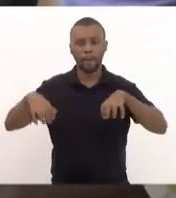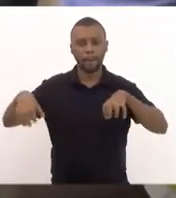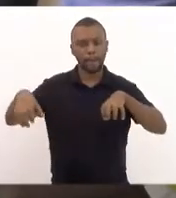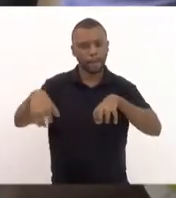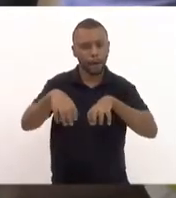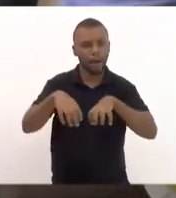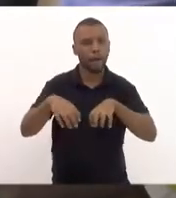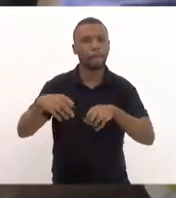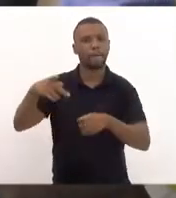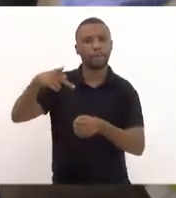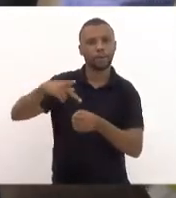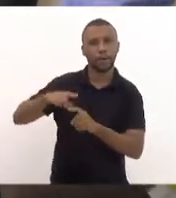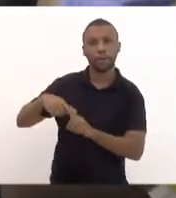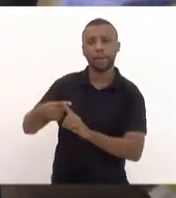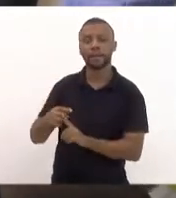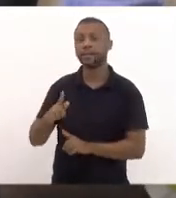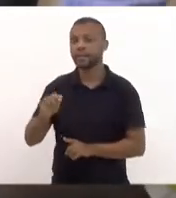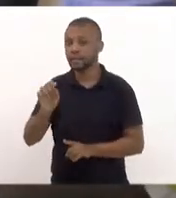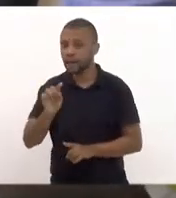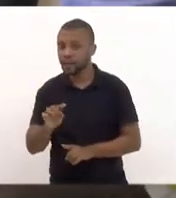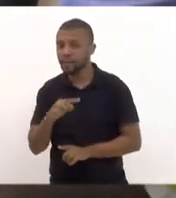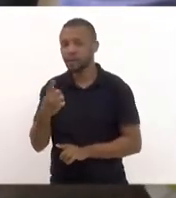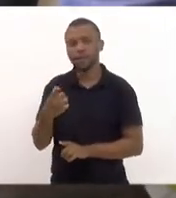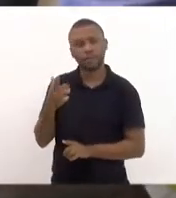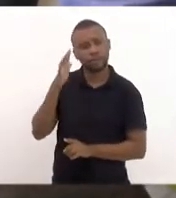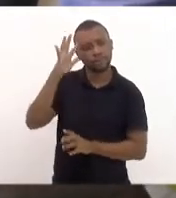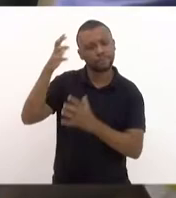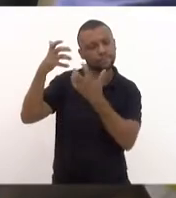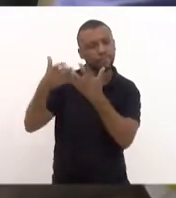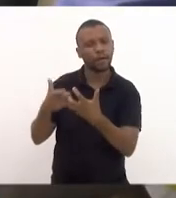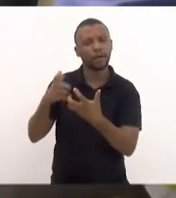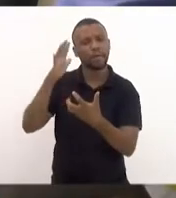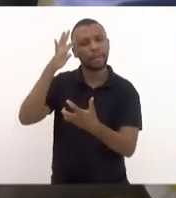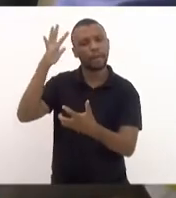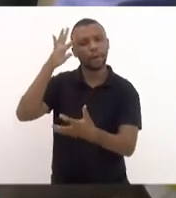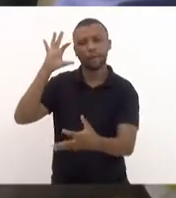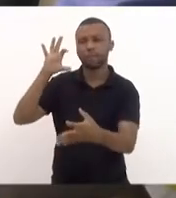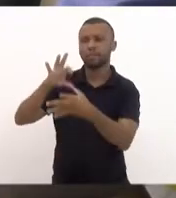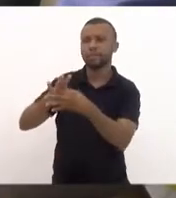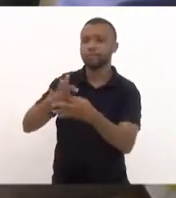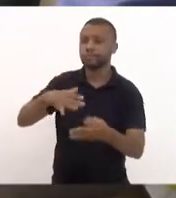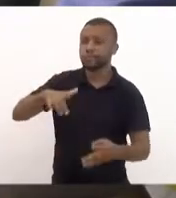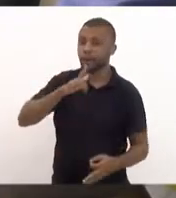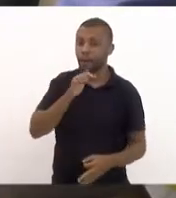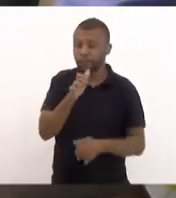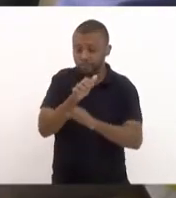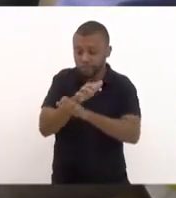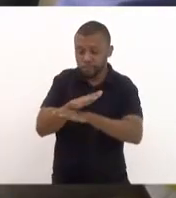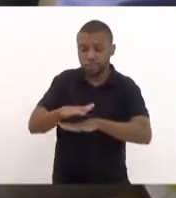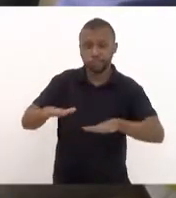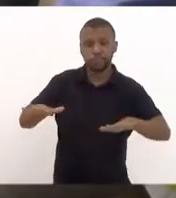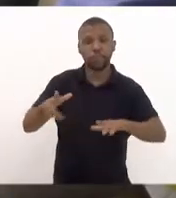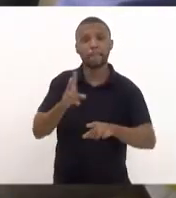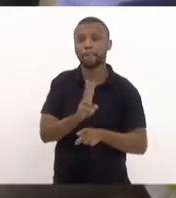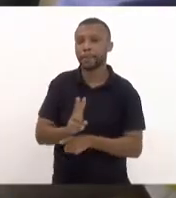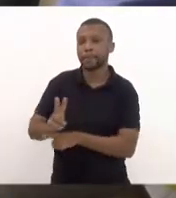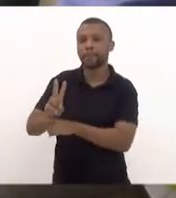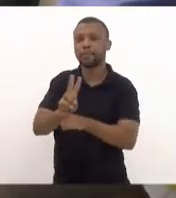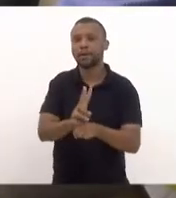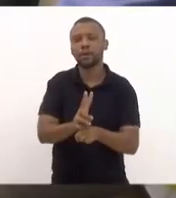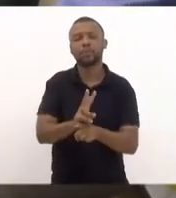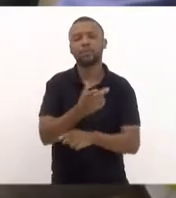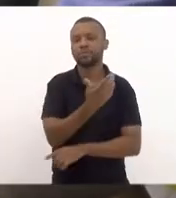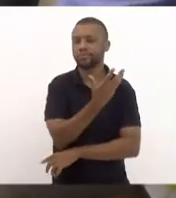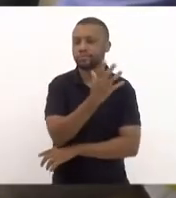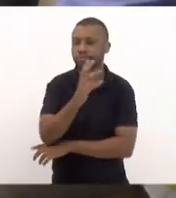está... é, trabalhando isso e pensar aquela frente marítima ali também de forma integrada, preservando o meio ambiente, né, e fazendo a dragagem ali